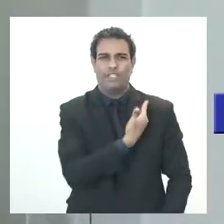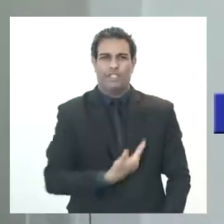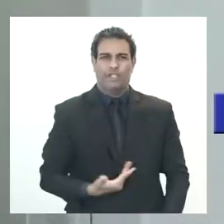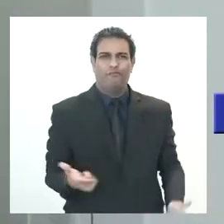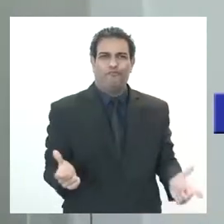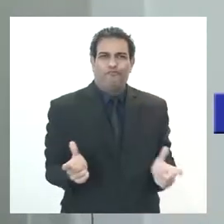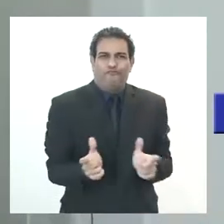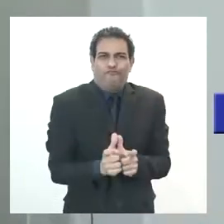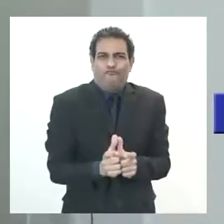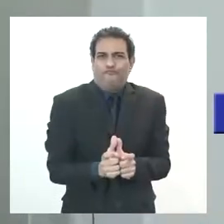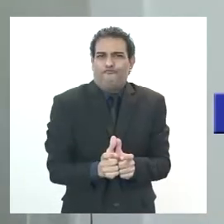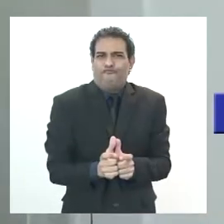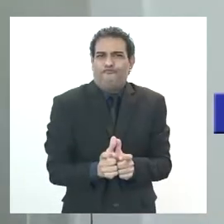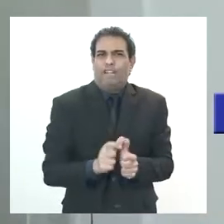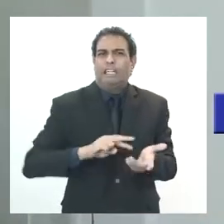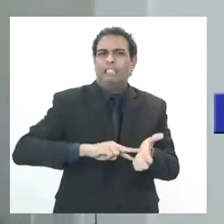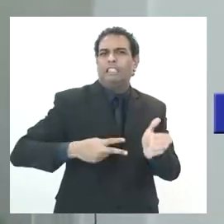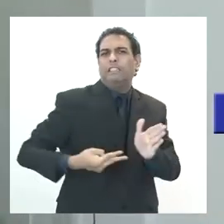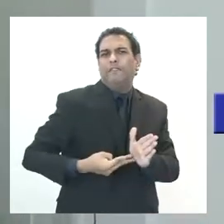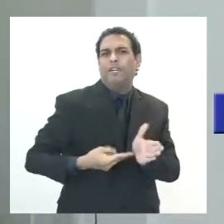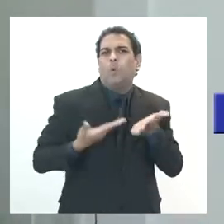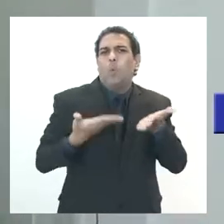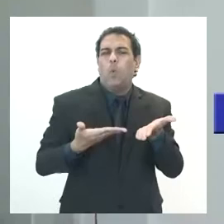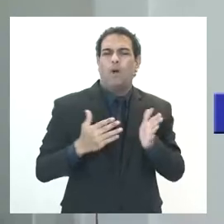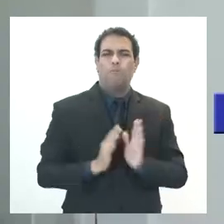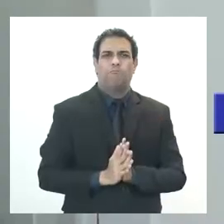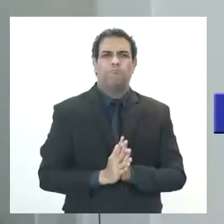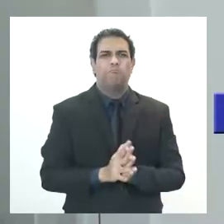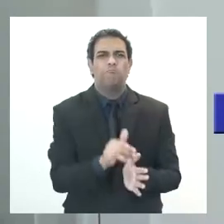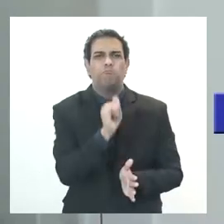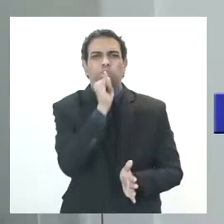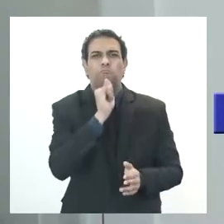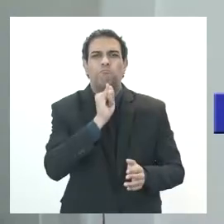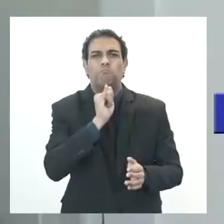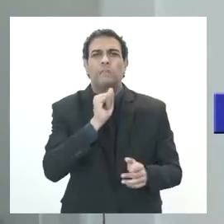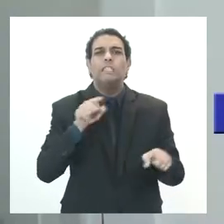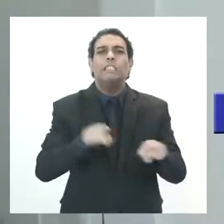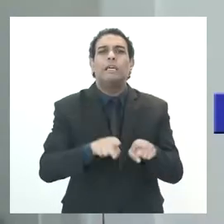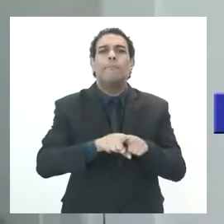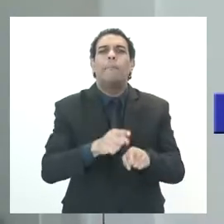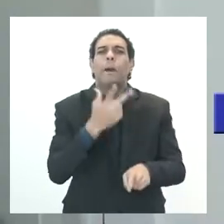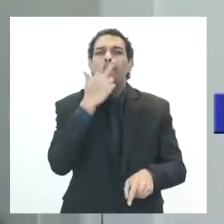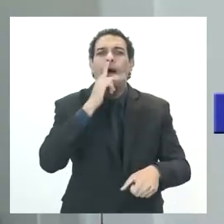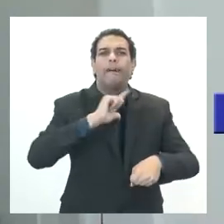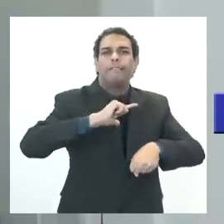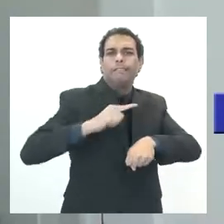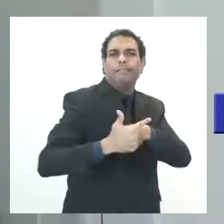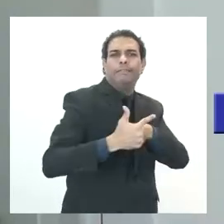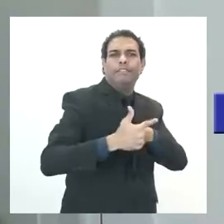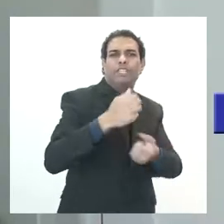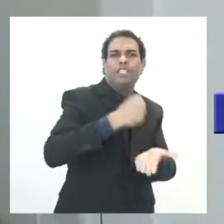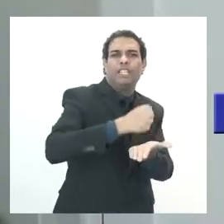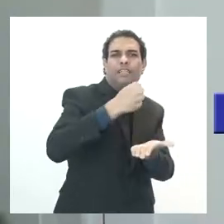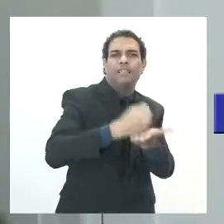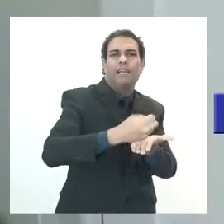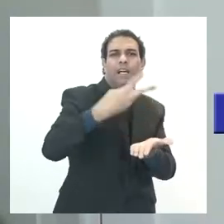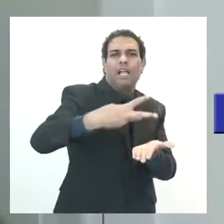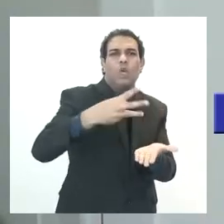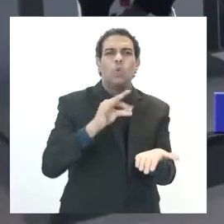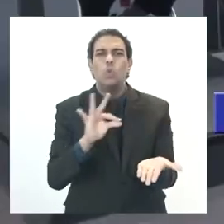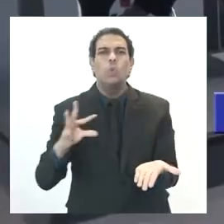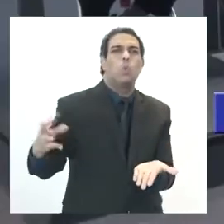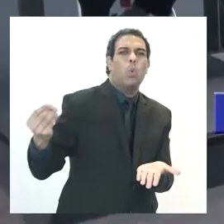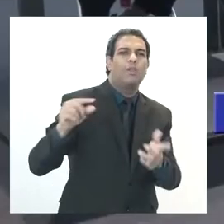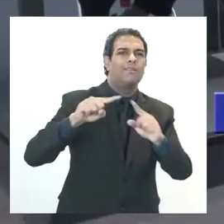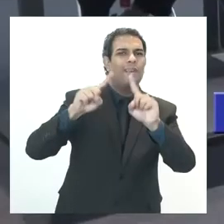no estado do pequeno e principalmente na vamos dizer assim a terceirização das atividades dos